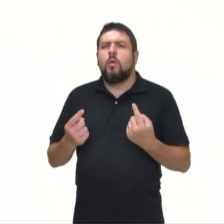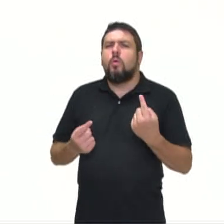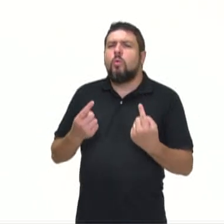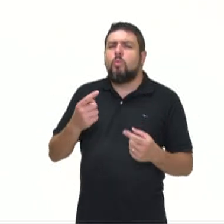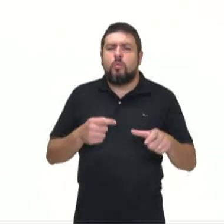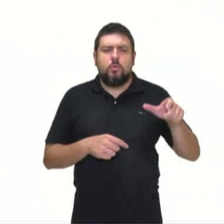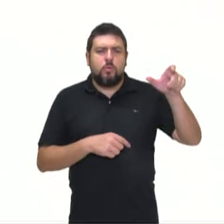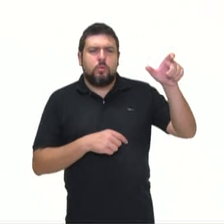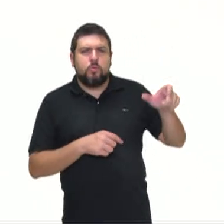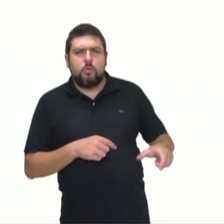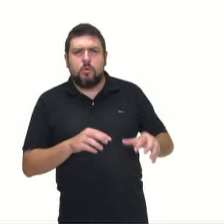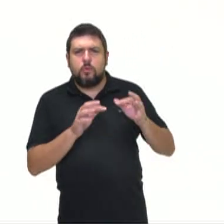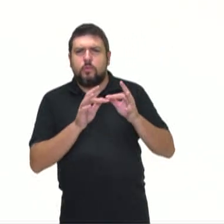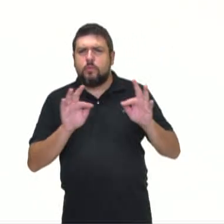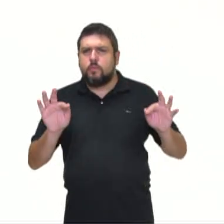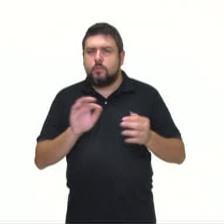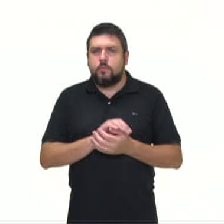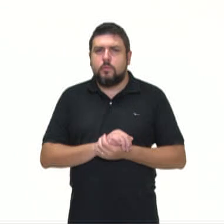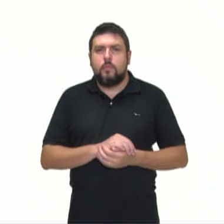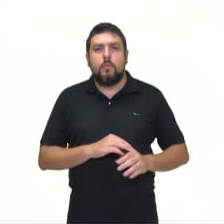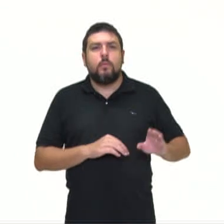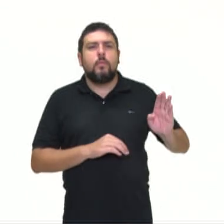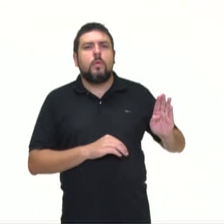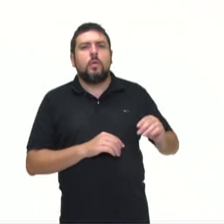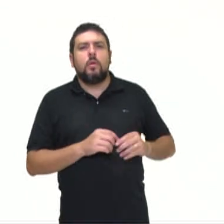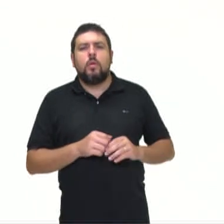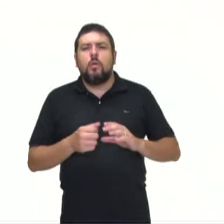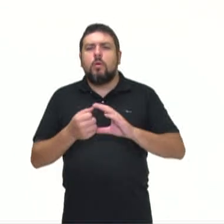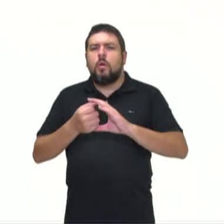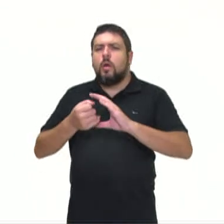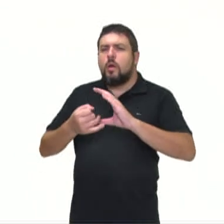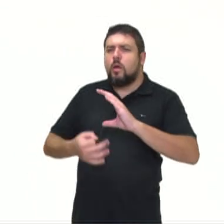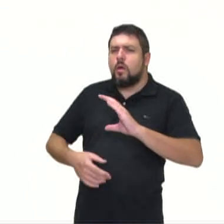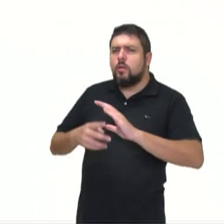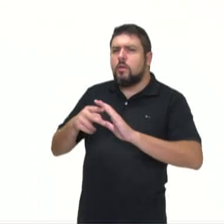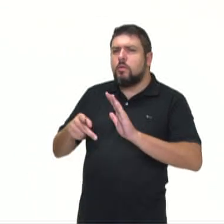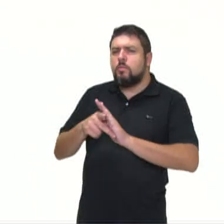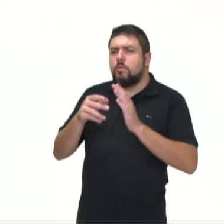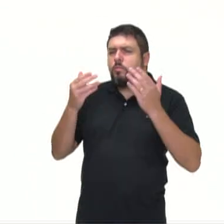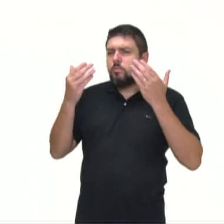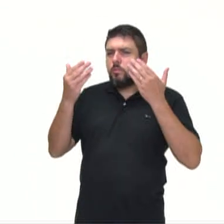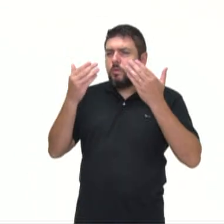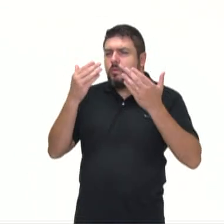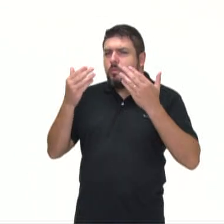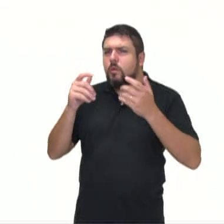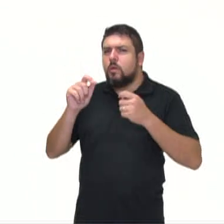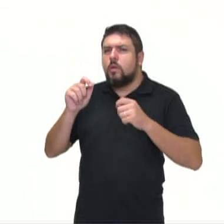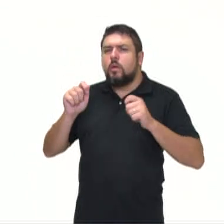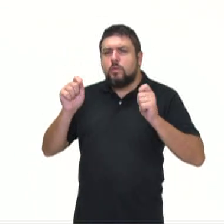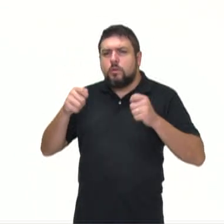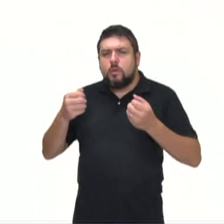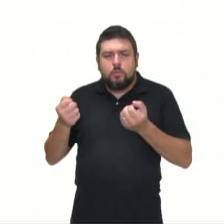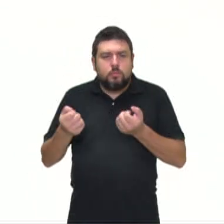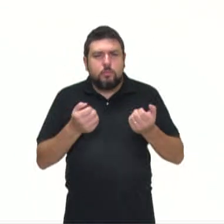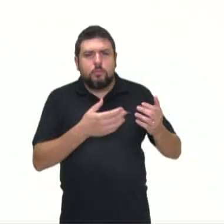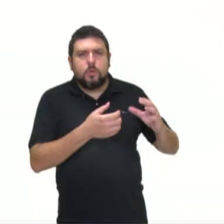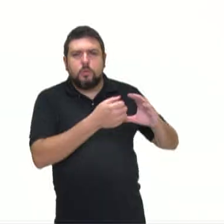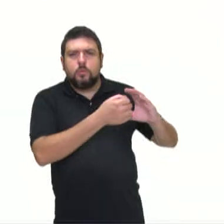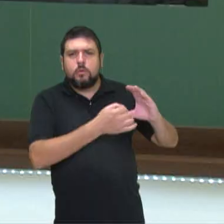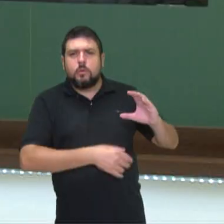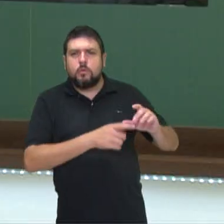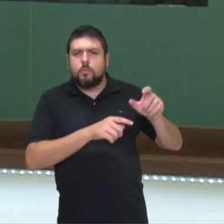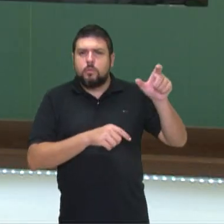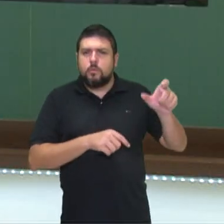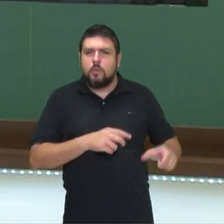orações? Letra B. Quais características psicológicas você poderia atribuir a esse sujeito dos verbos achar